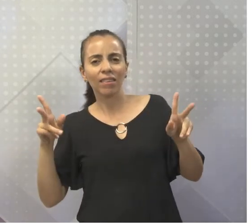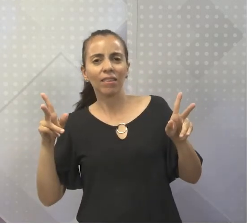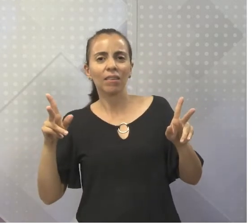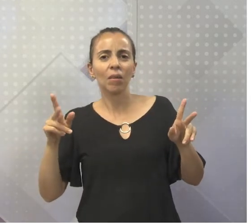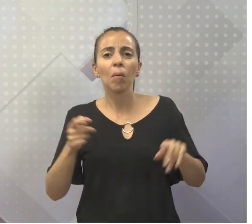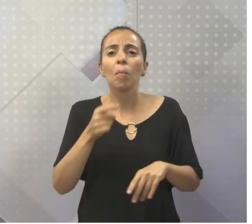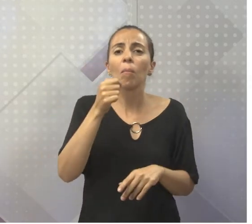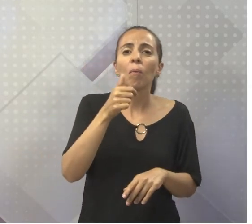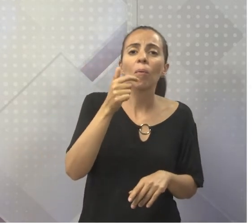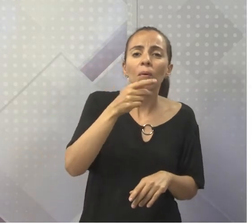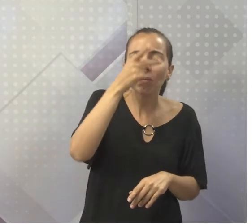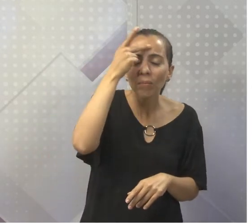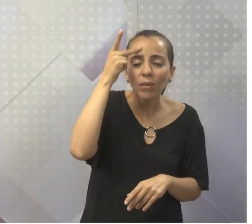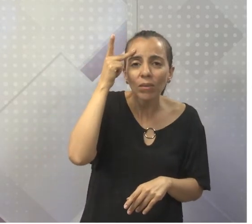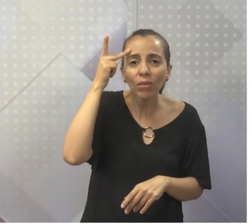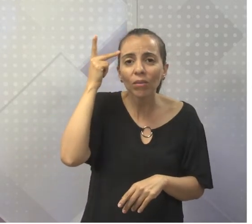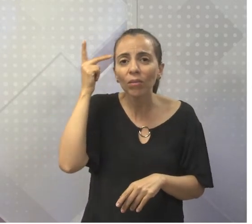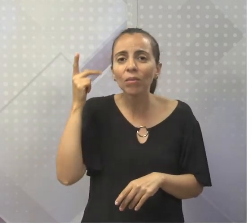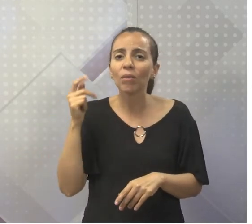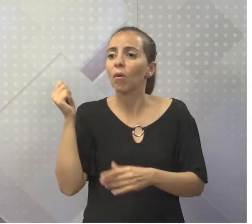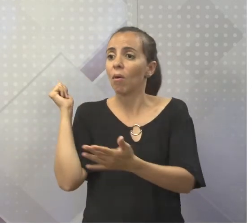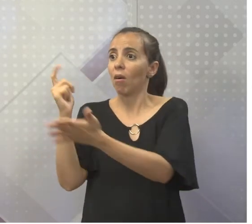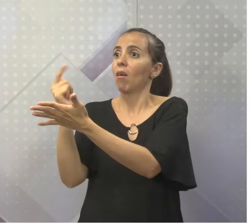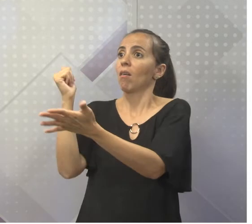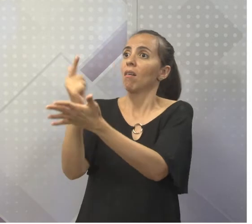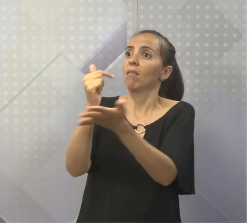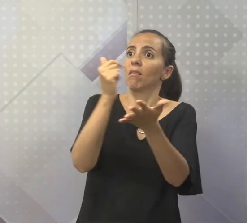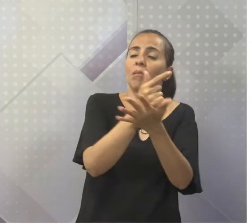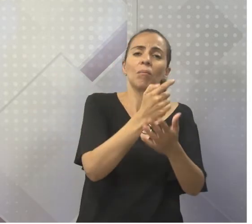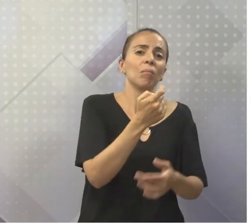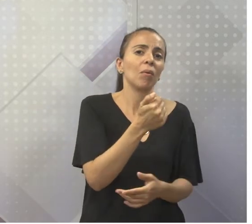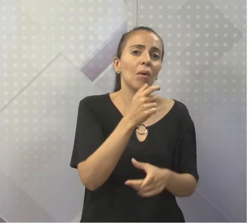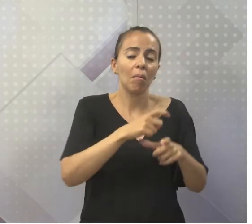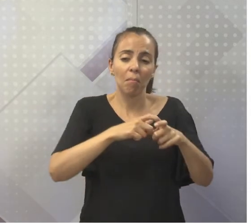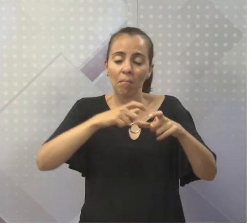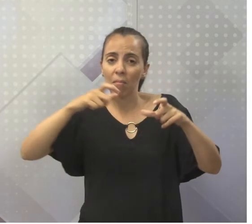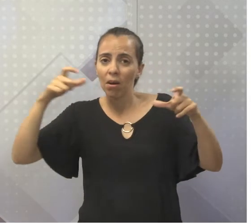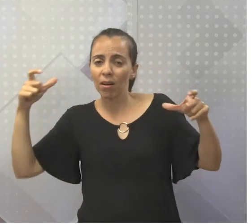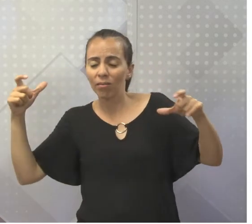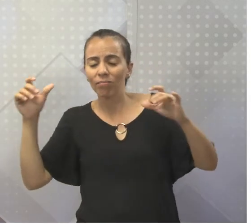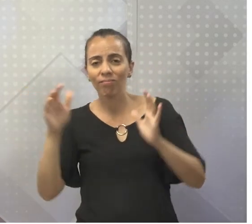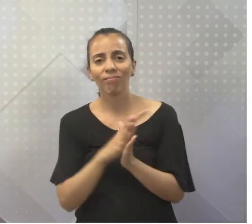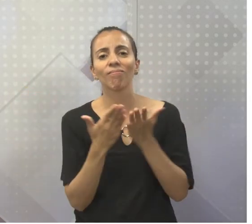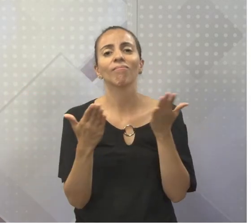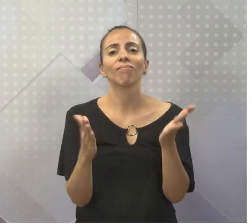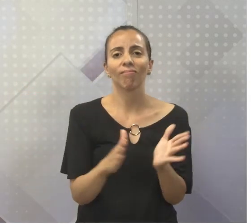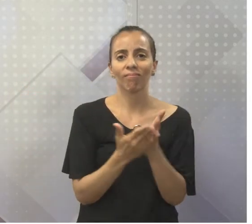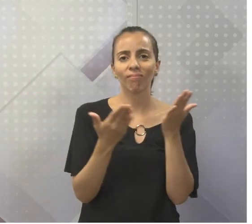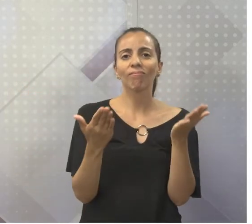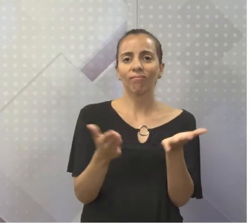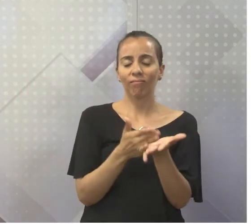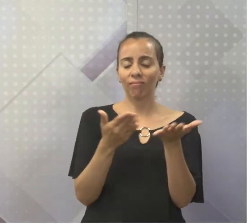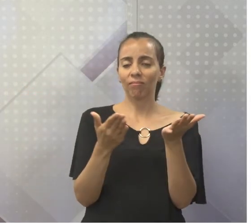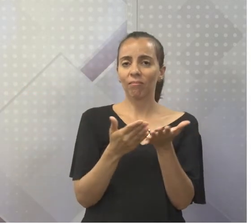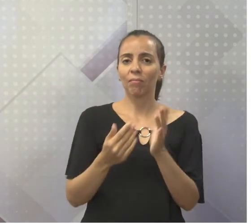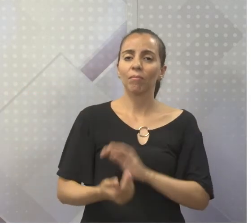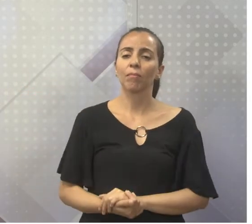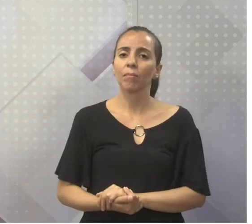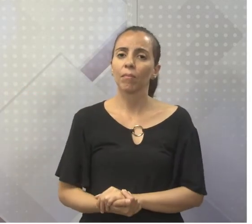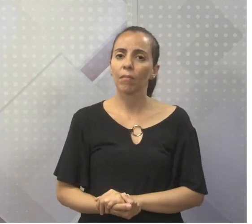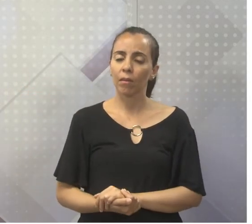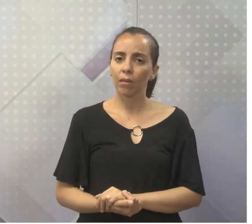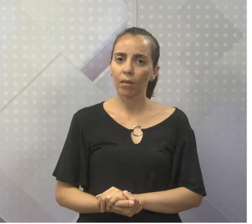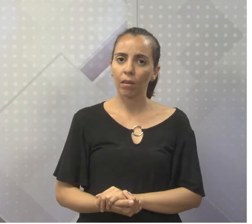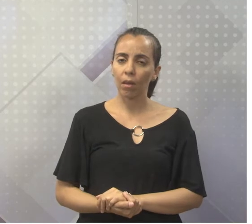poucos fazem isso e muitos consumir muito pouco o amor de Justiça na divisão dos bens produzidos os